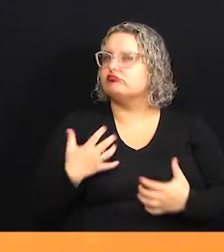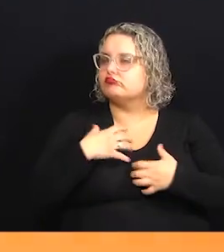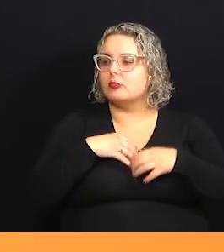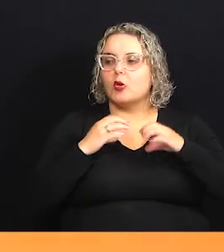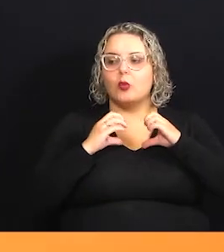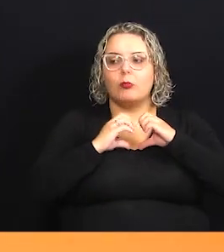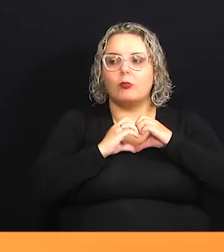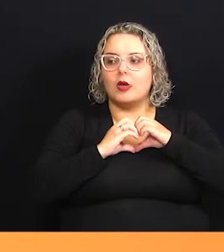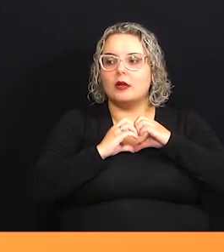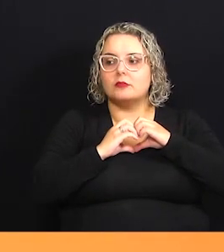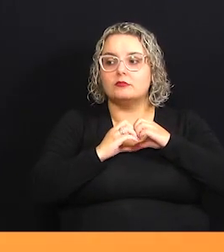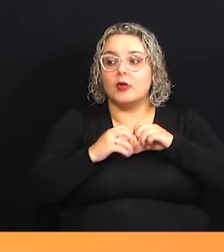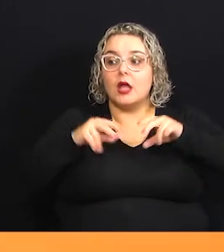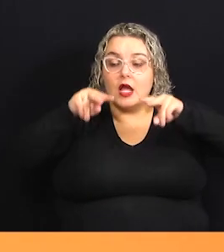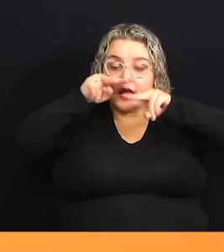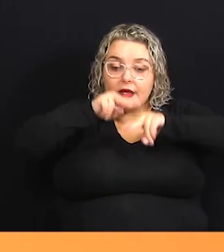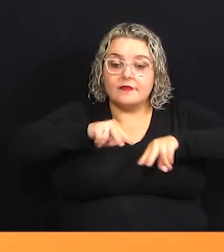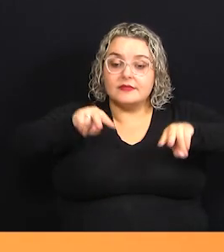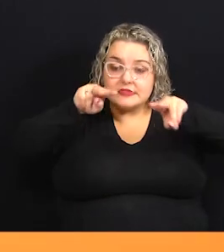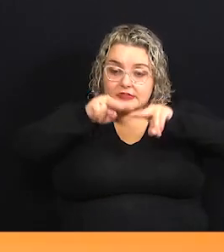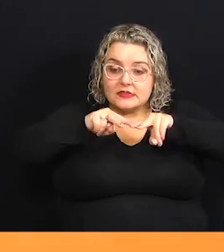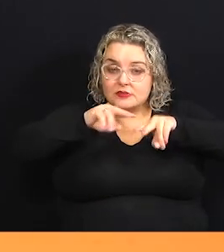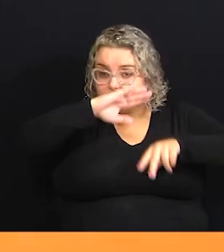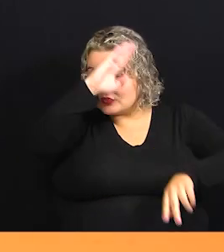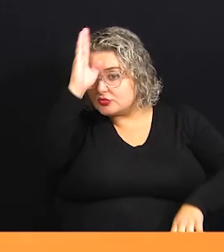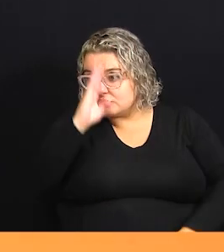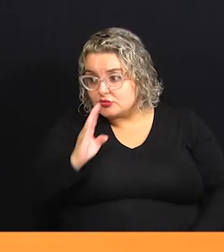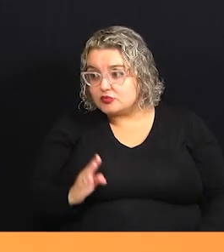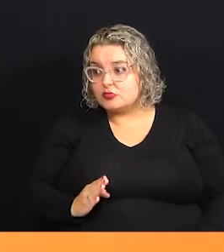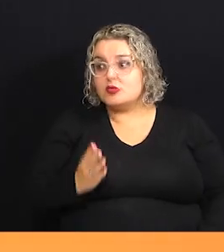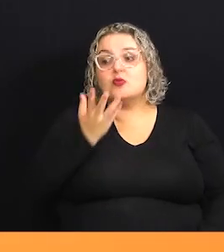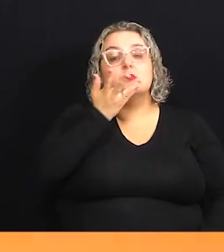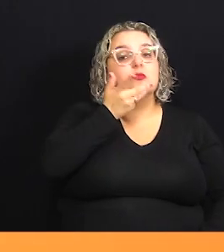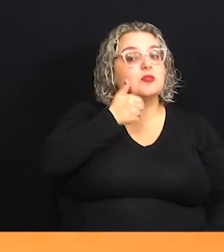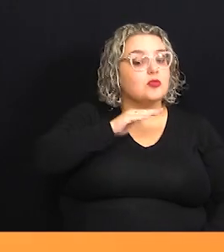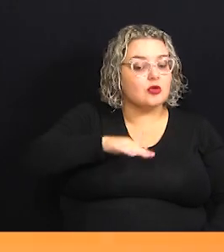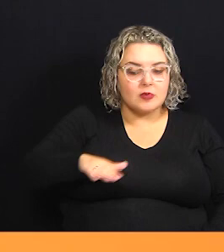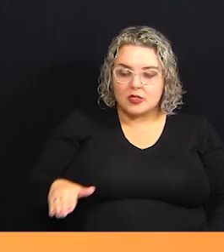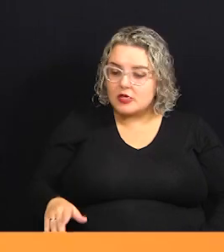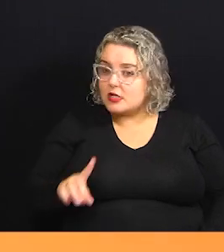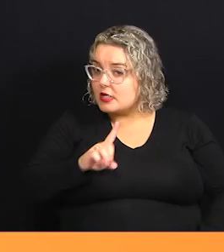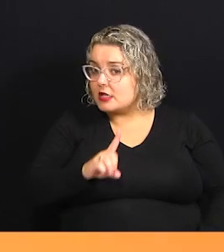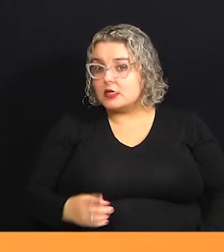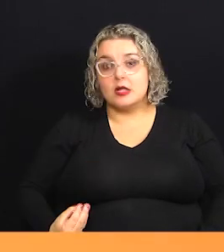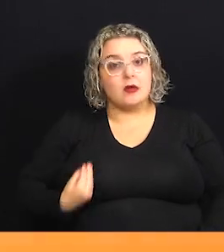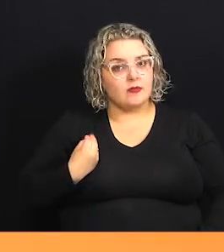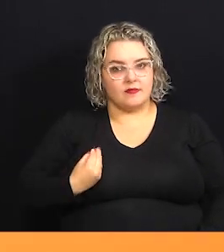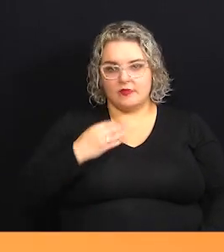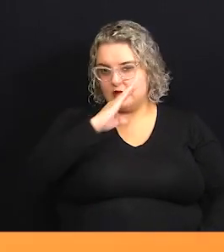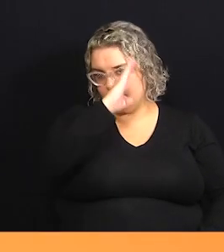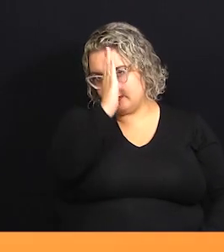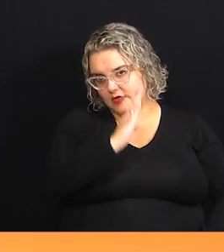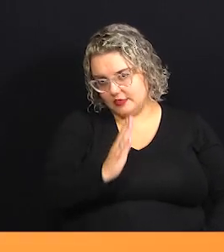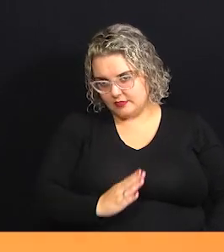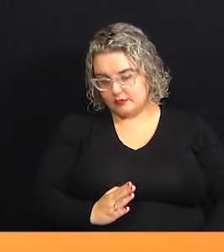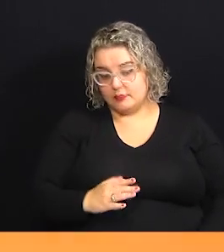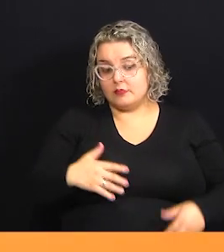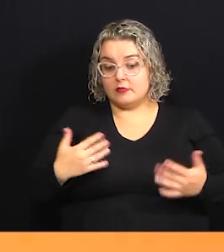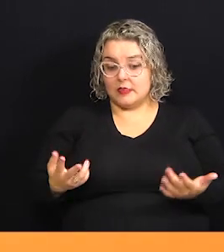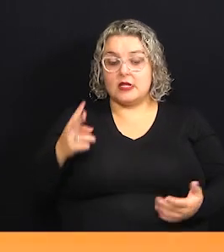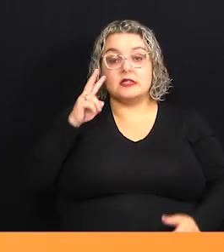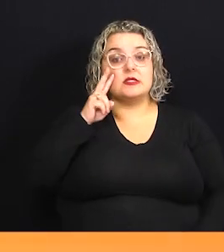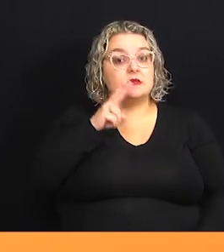muito grande a visão do Brasil por uma criança que não é dali. Só que essa